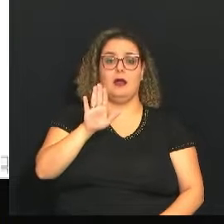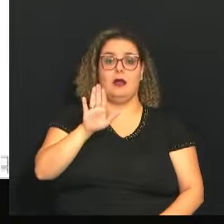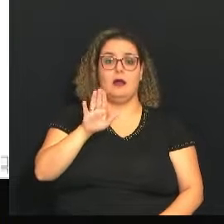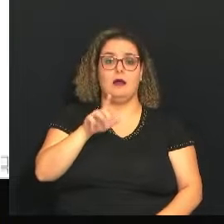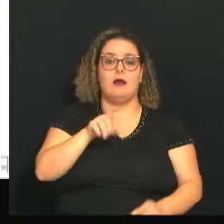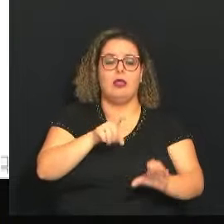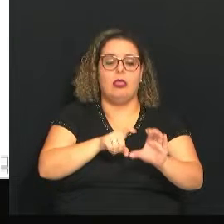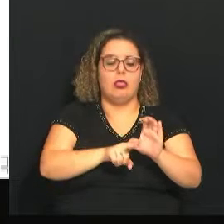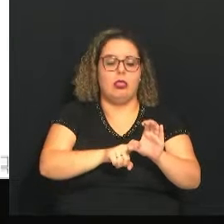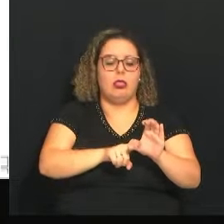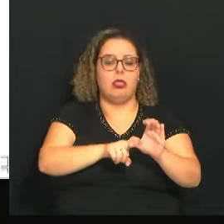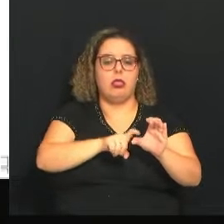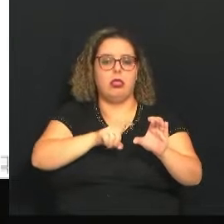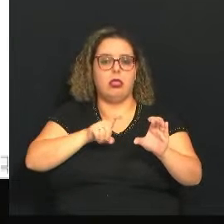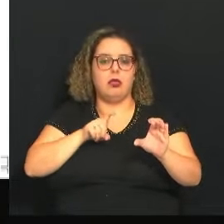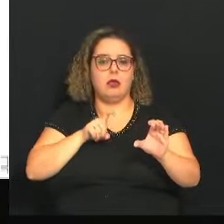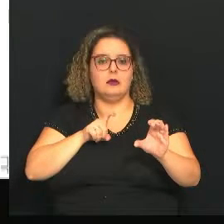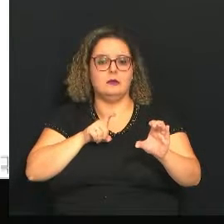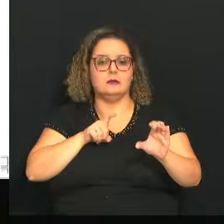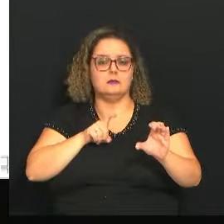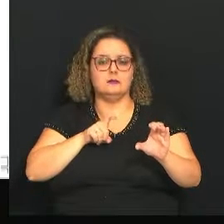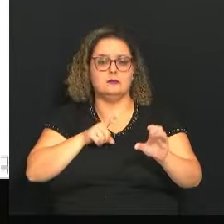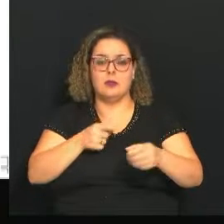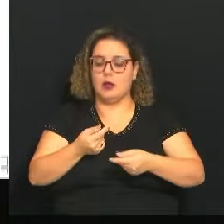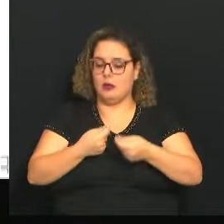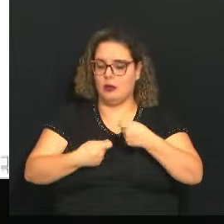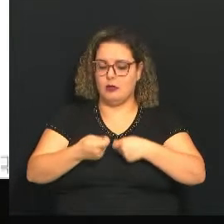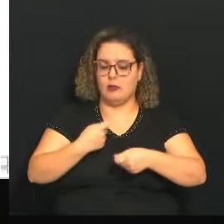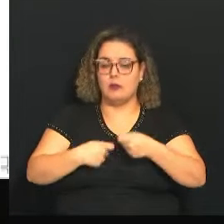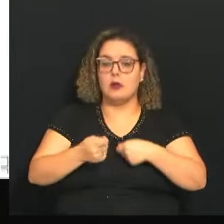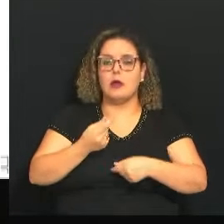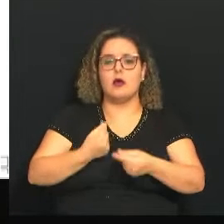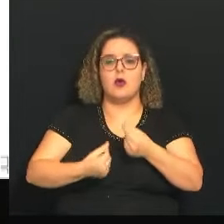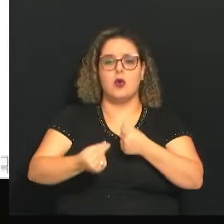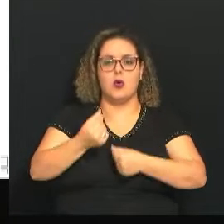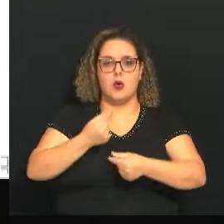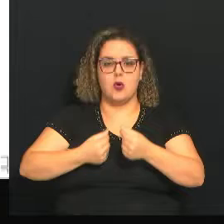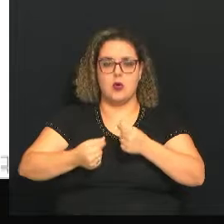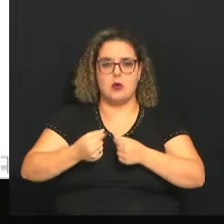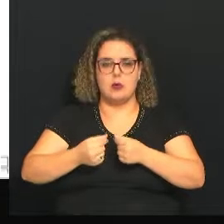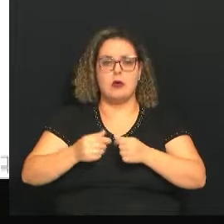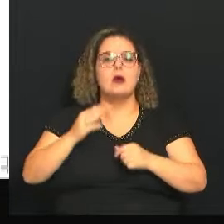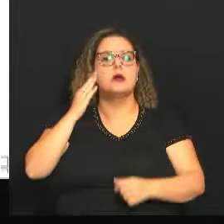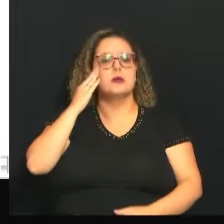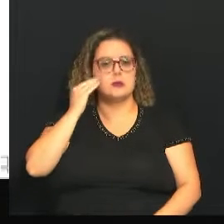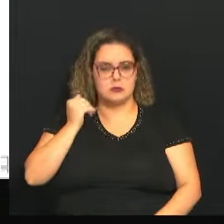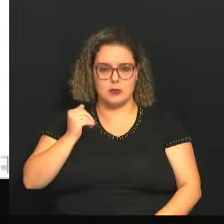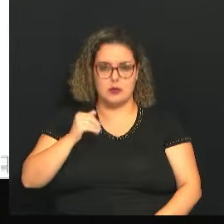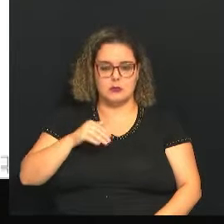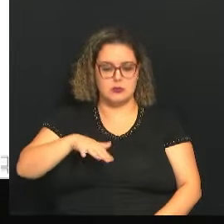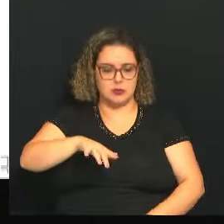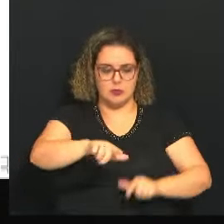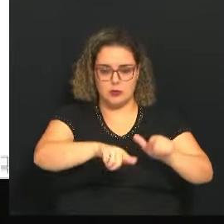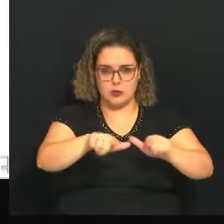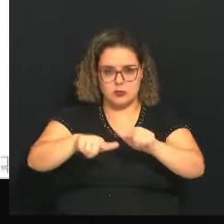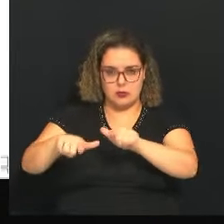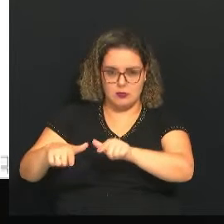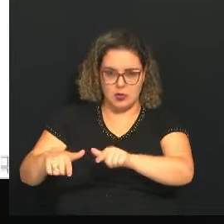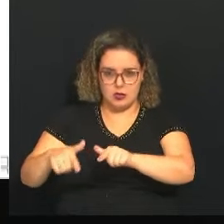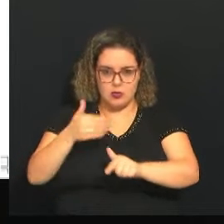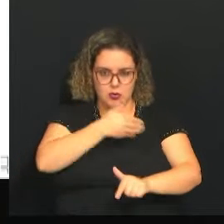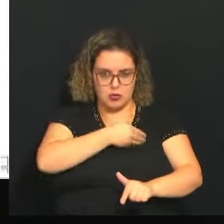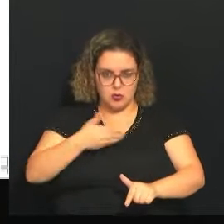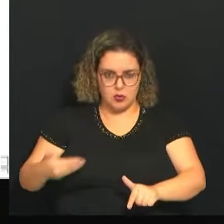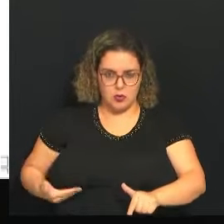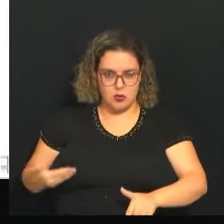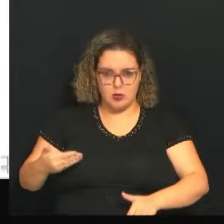autonomia para destinar esse dinheiro. A gente sabe que para pessoal não foi destinado em 2021 esse recurso, porque a gente viu que